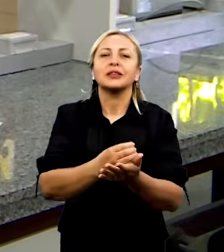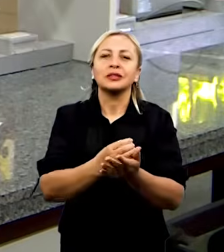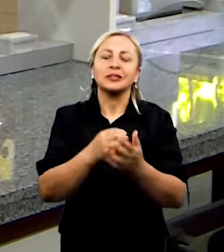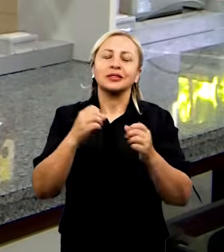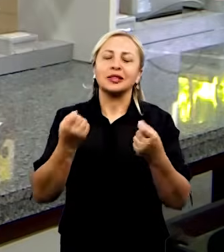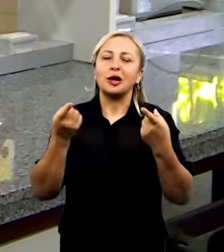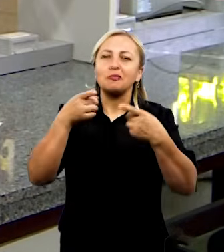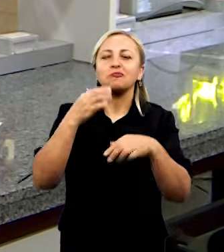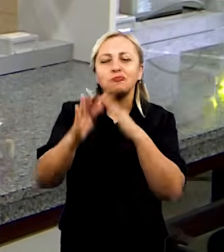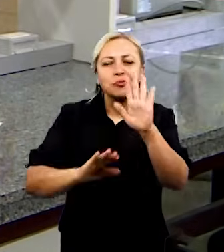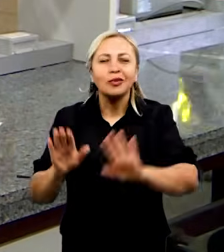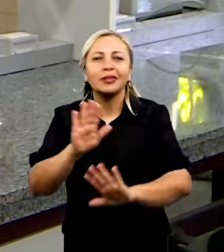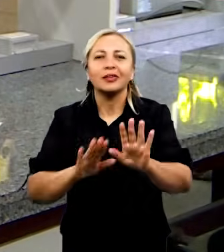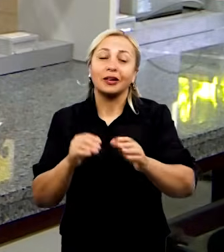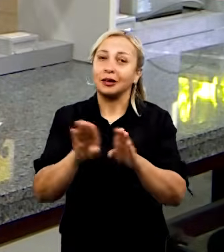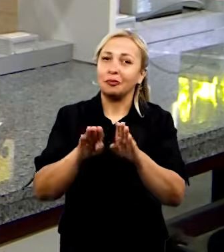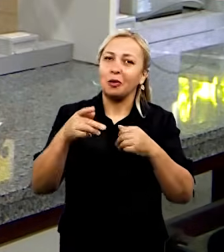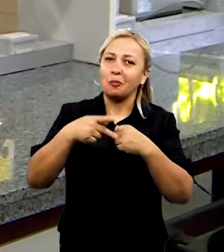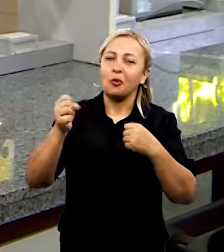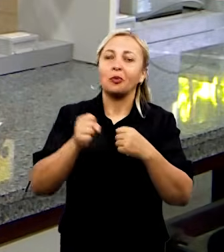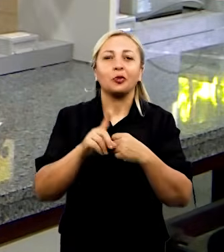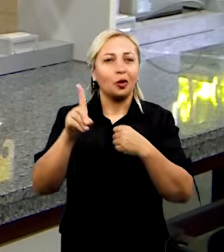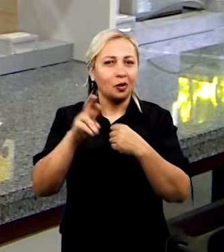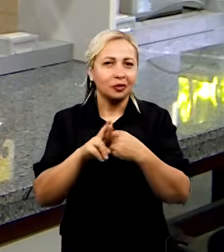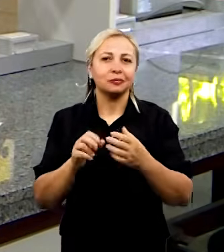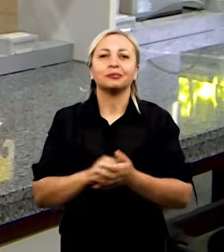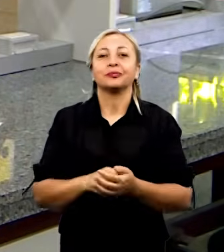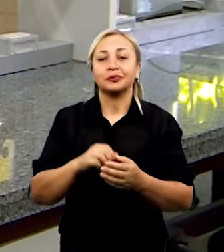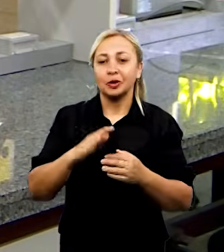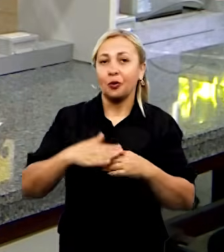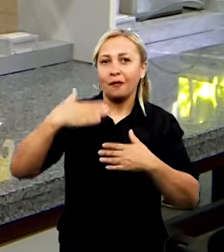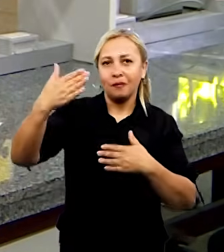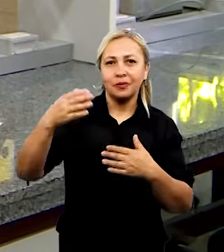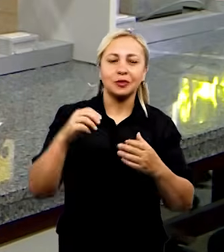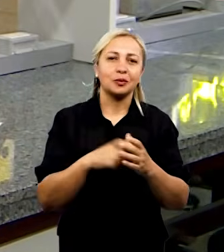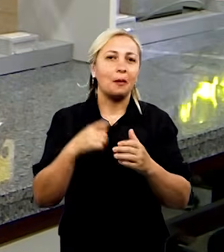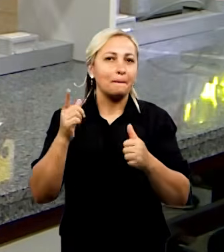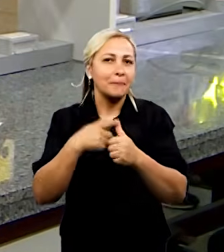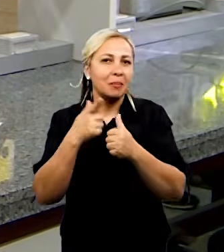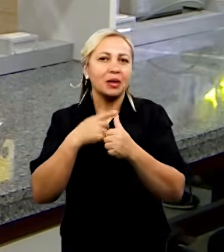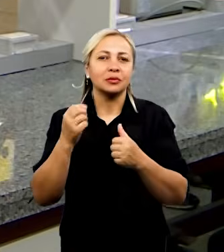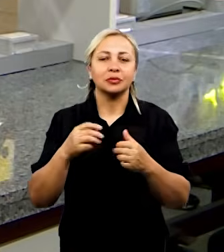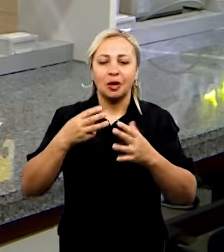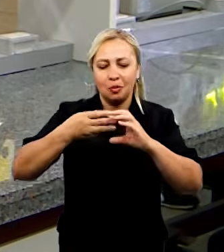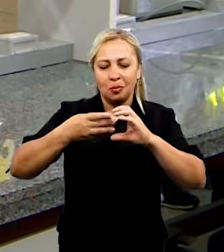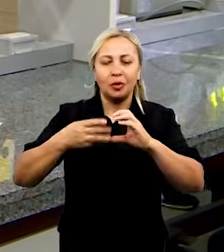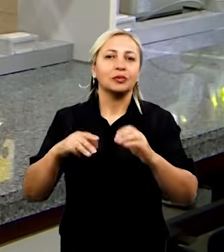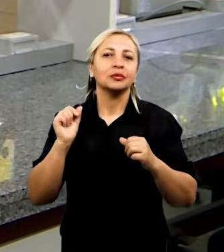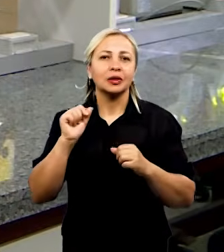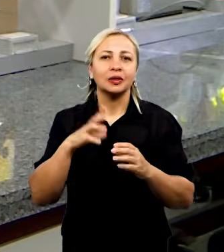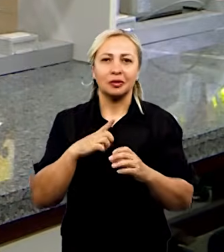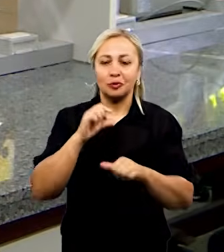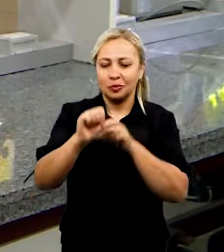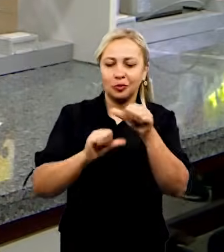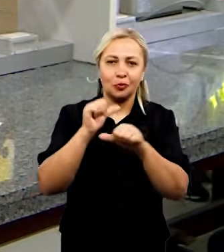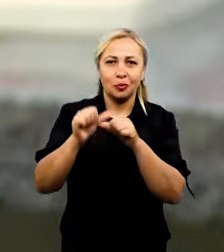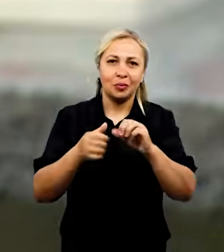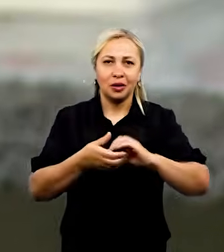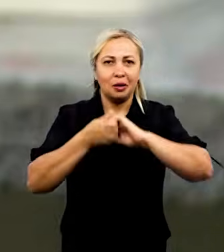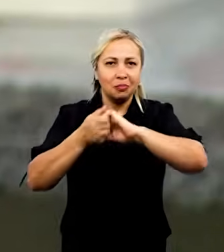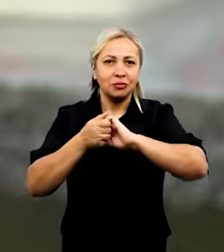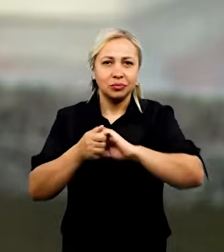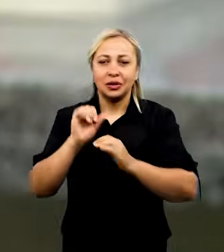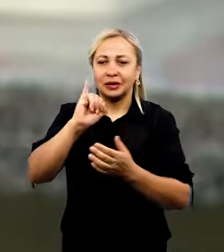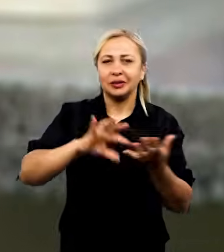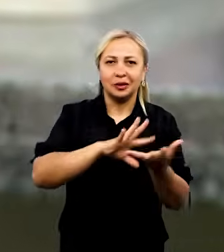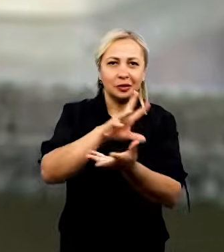Temos também supervisionado trabalhos de pós-doc. E um dos avanços principais com essas moléculas foi o desenvolvimento de uma